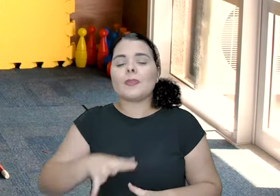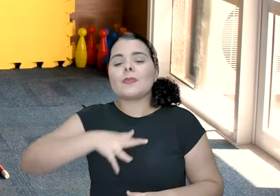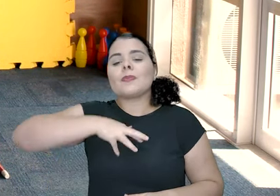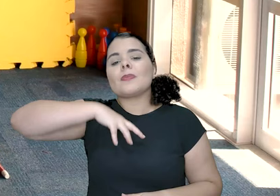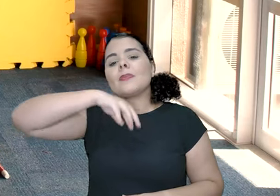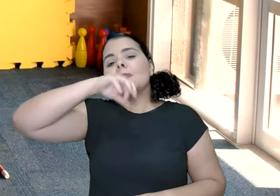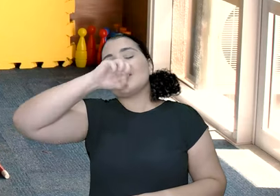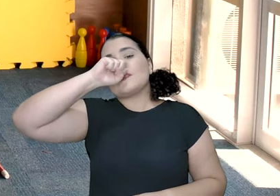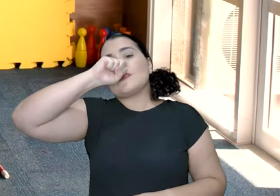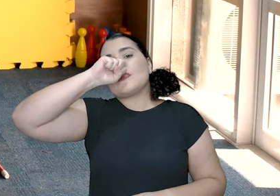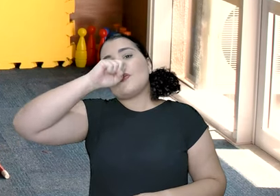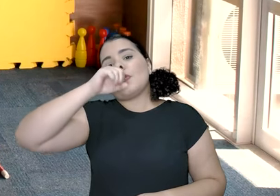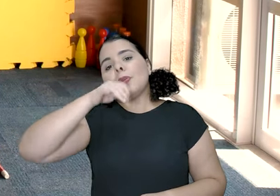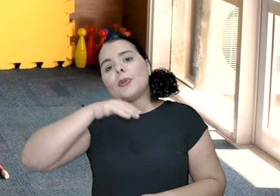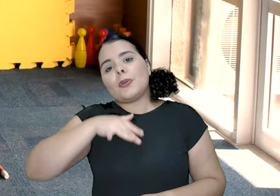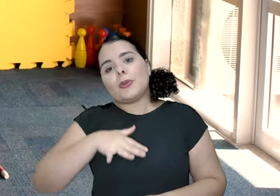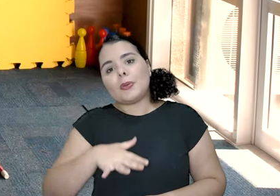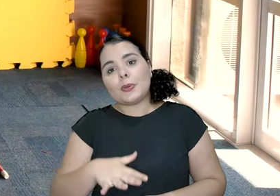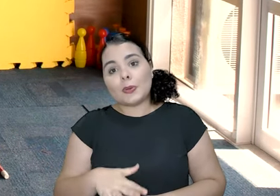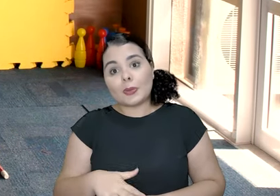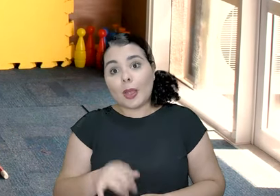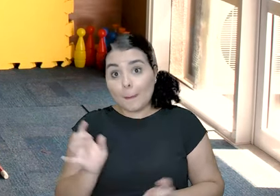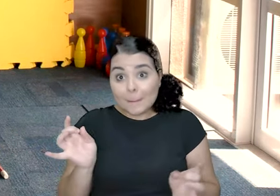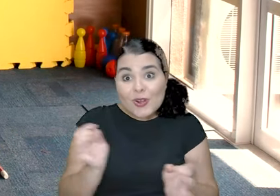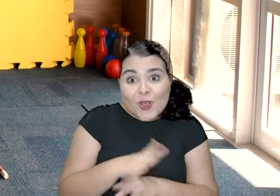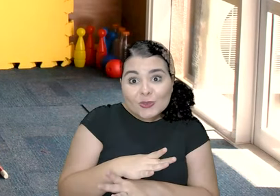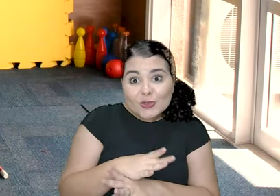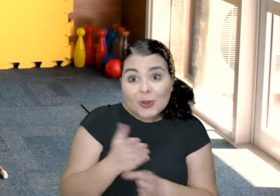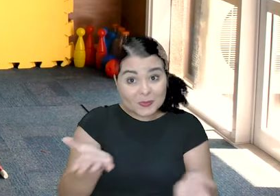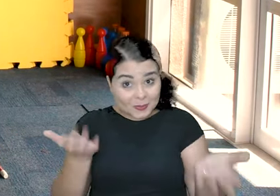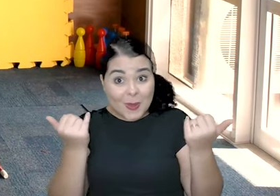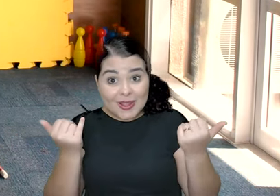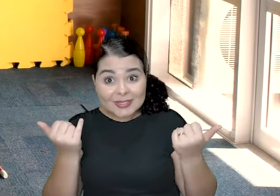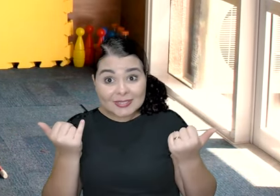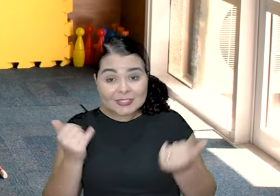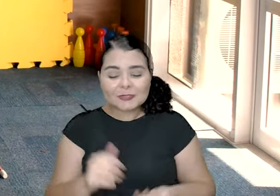Respirou. Tá pronto, tá pronta? Bora lá.